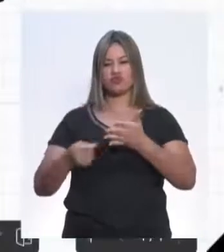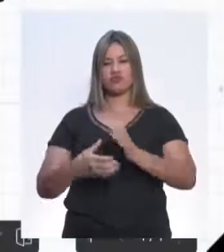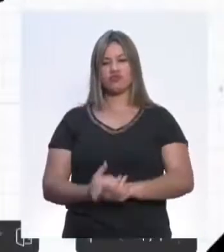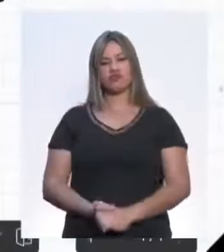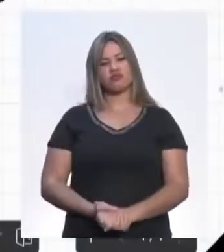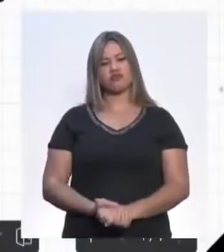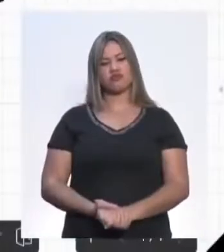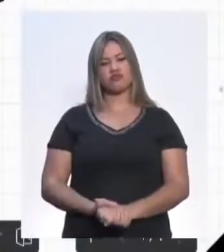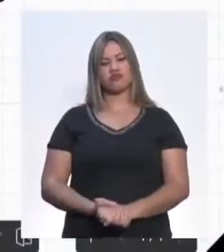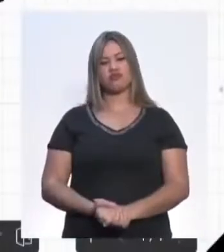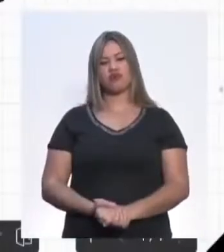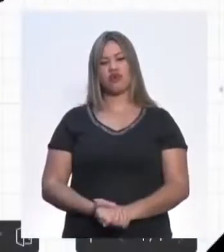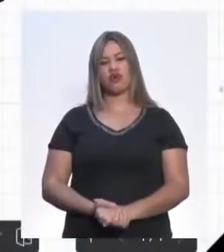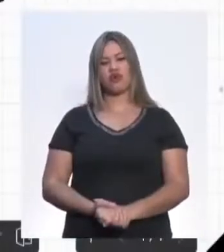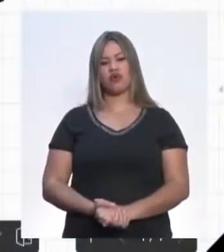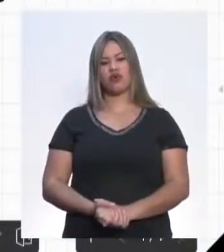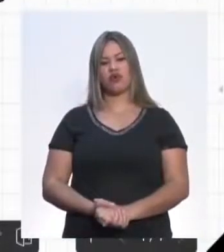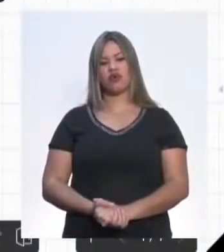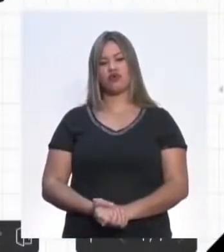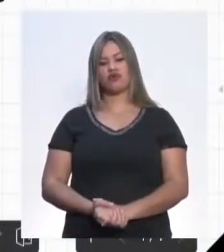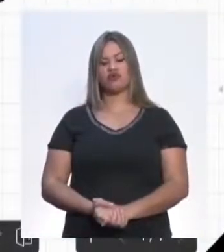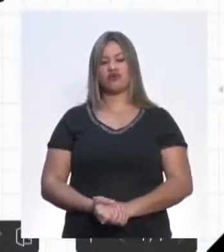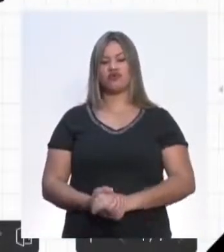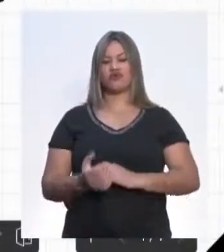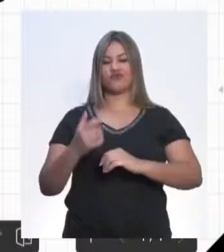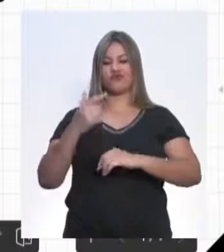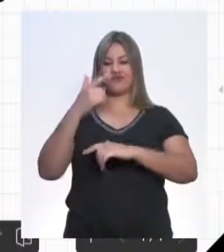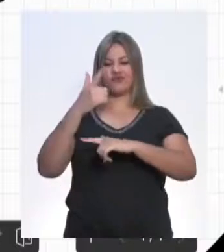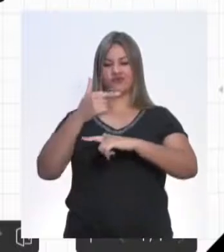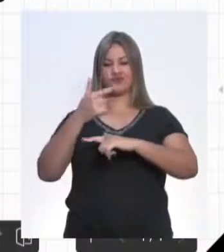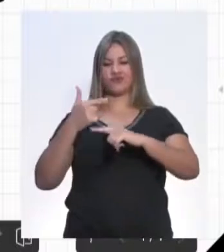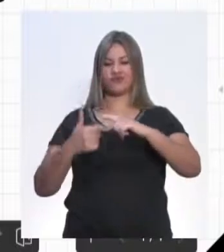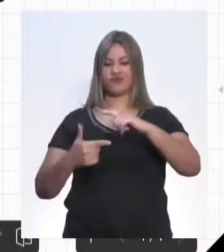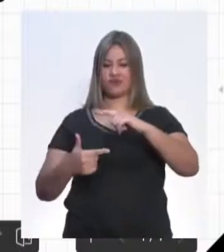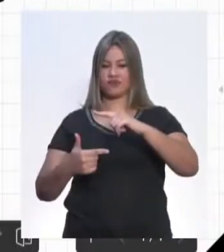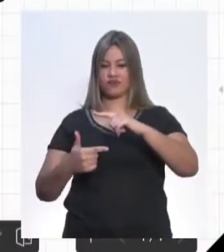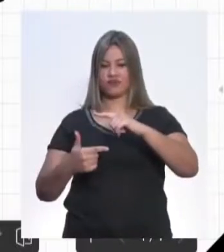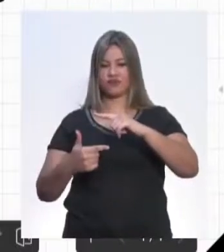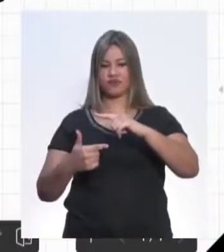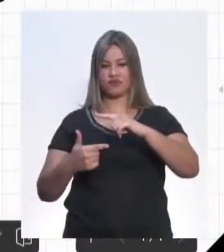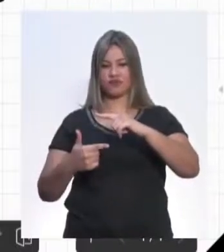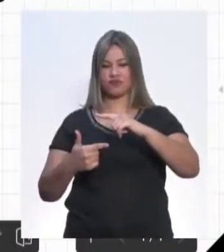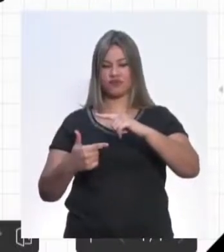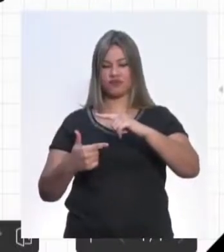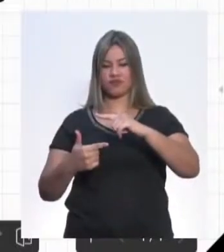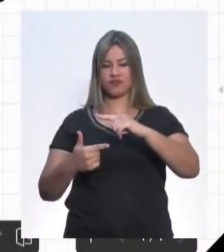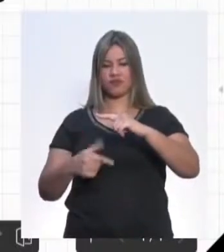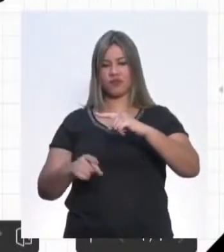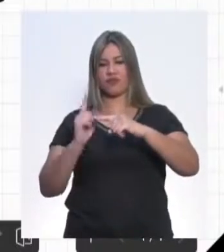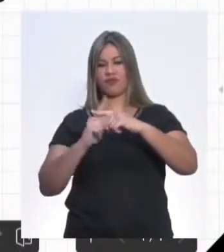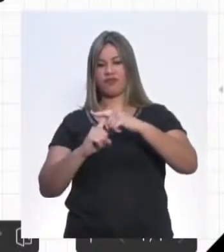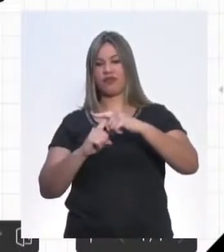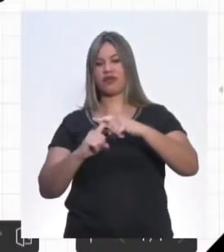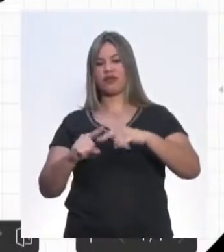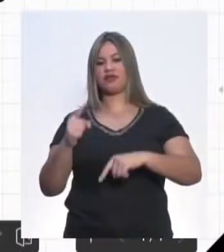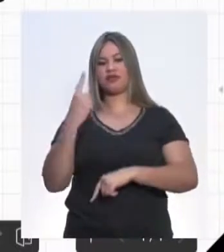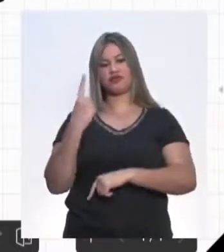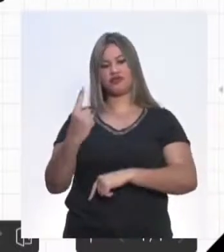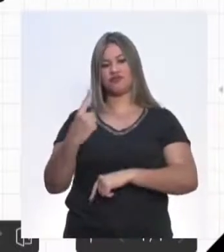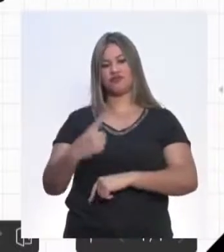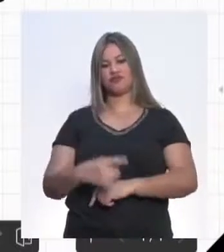isso? Pode. Isso aqui, ó, se eu separar, ficaria assim, né? Ó, 12 sobre 12 mais